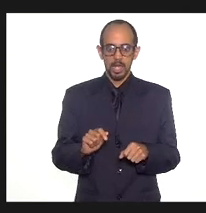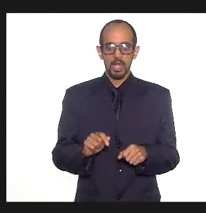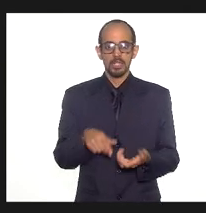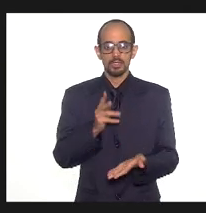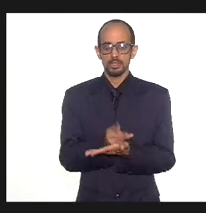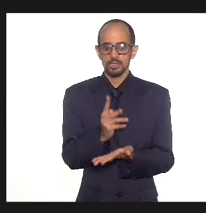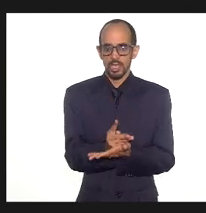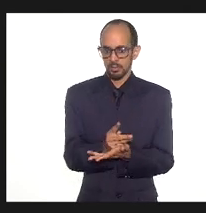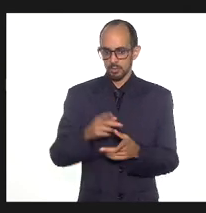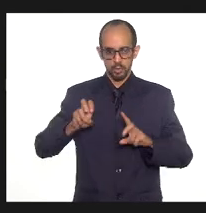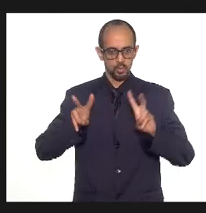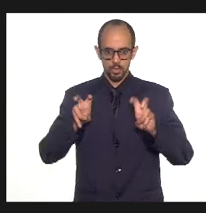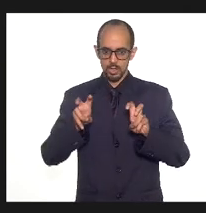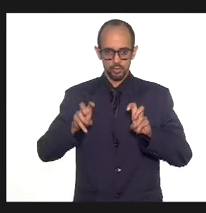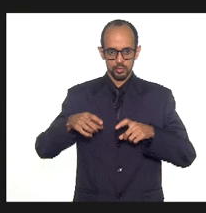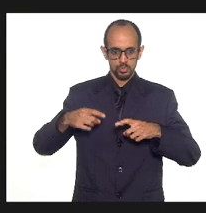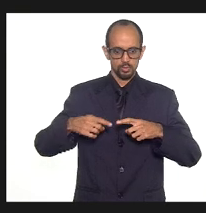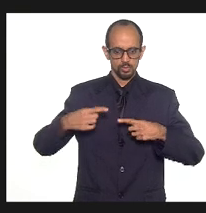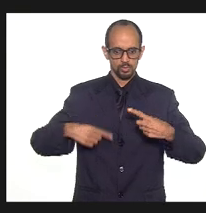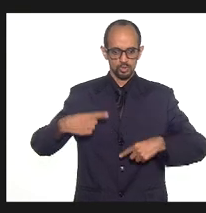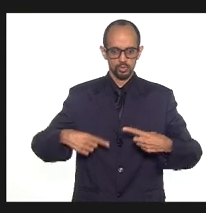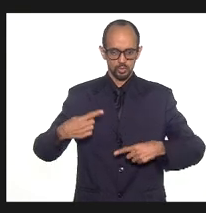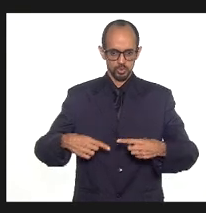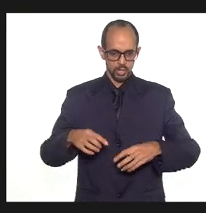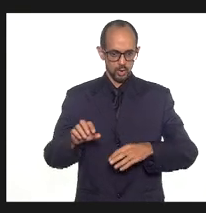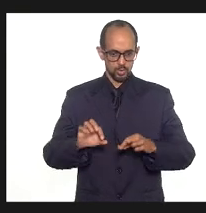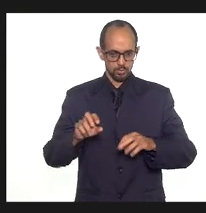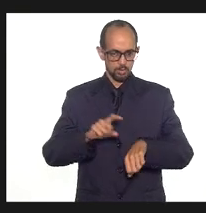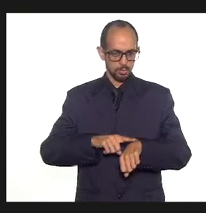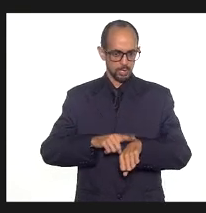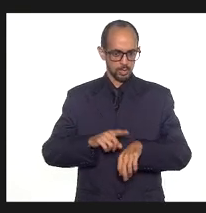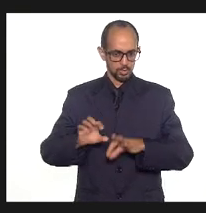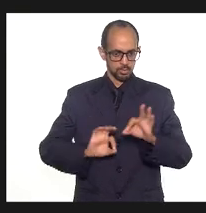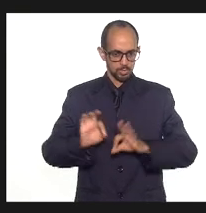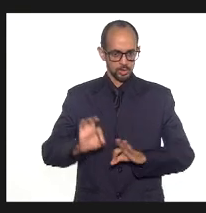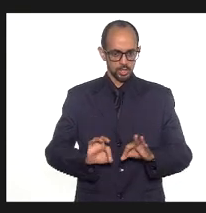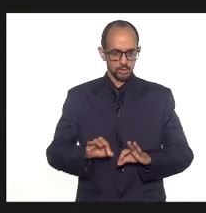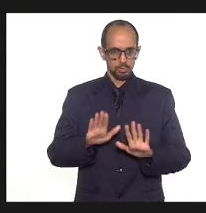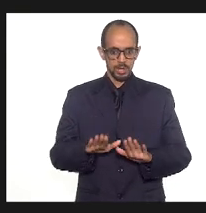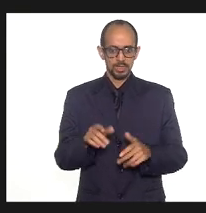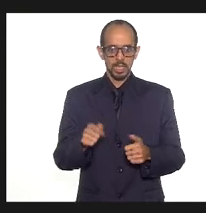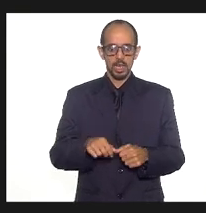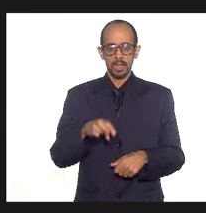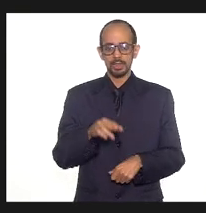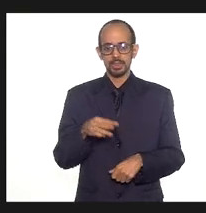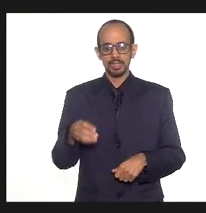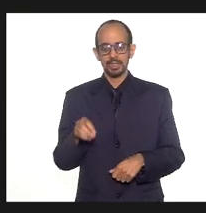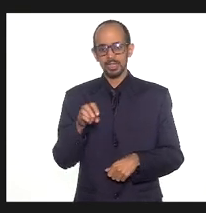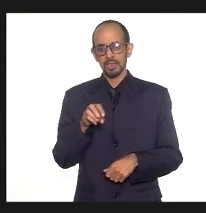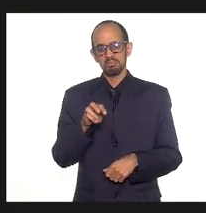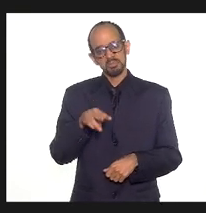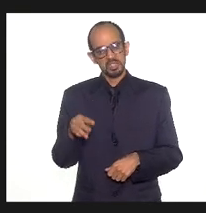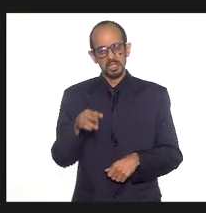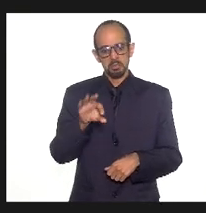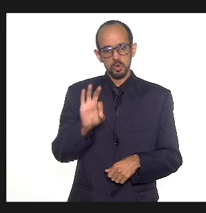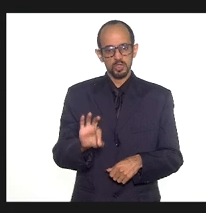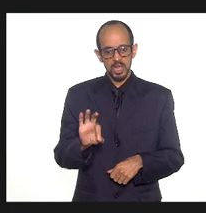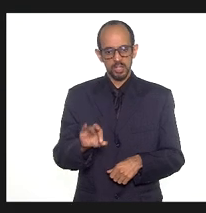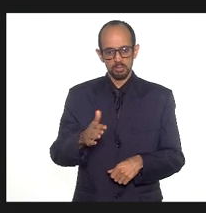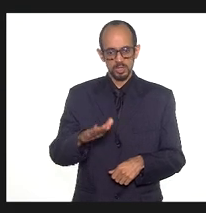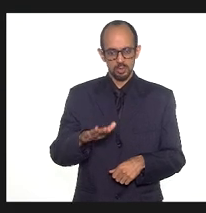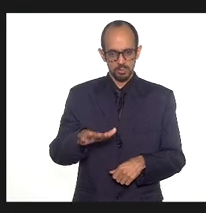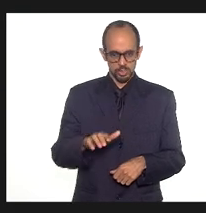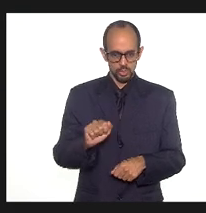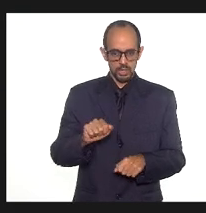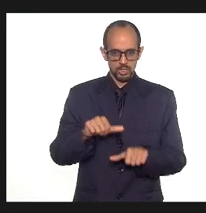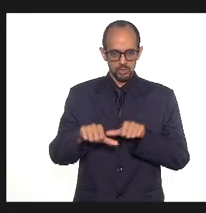muita atenção na hora da gente discutir um projeto, mas ela é um terço, ela corresponde a um terço do investimento no campo. Esses valores, obviamente,